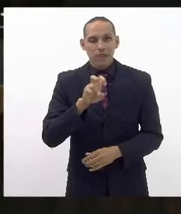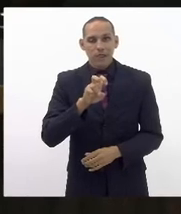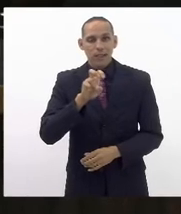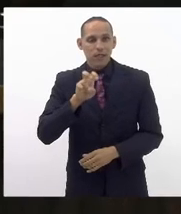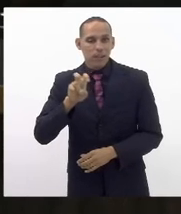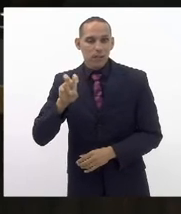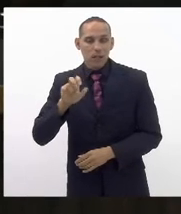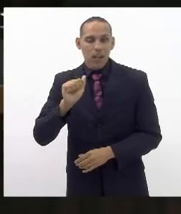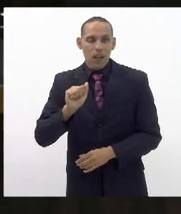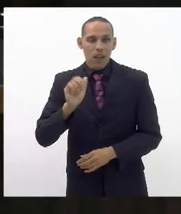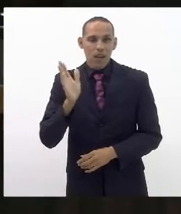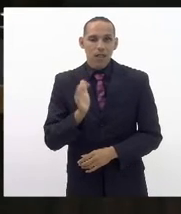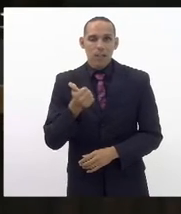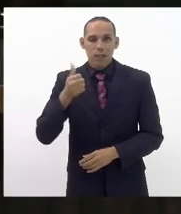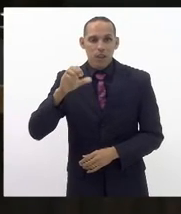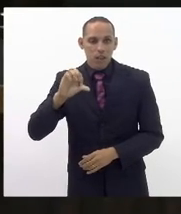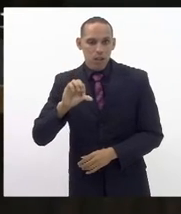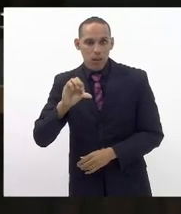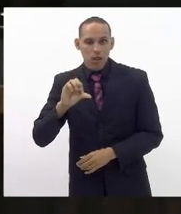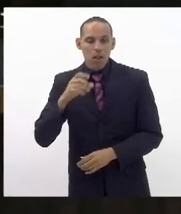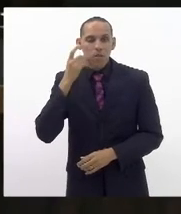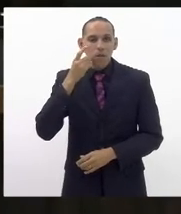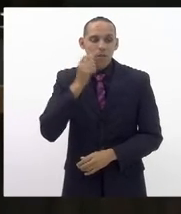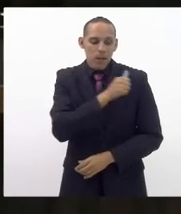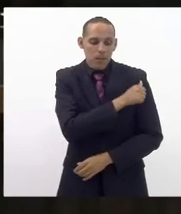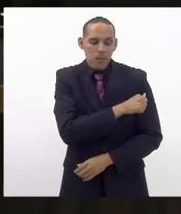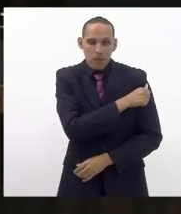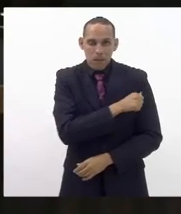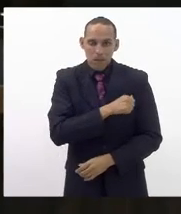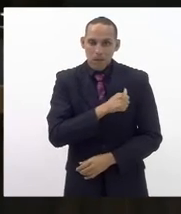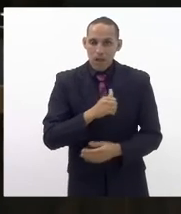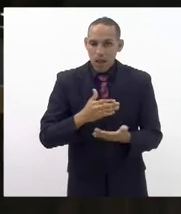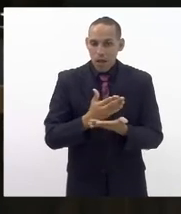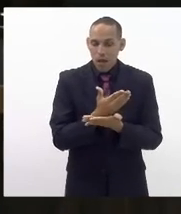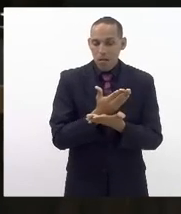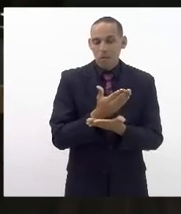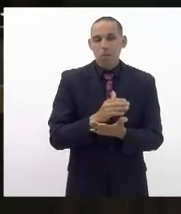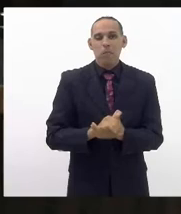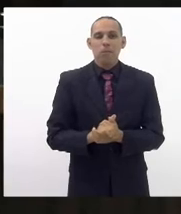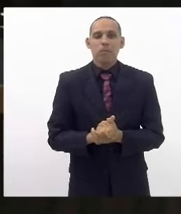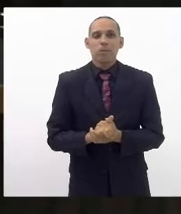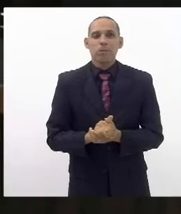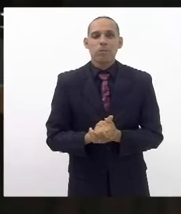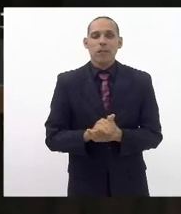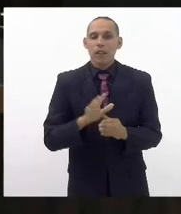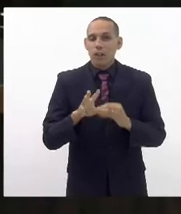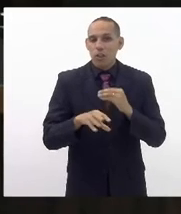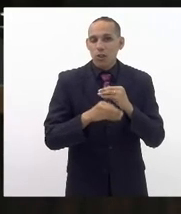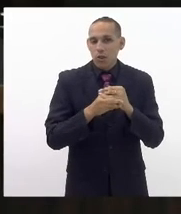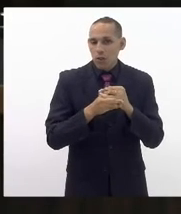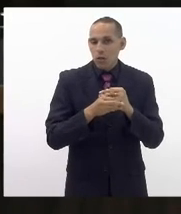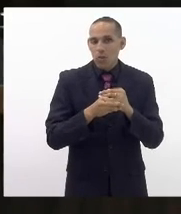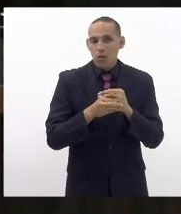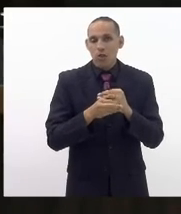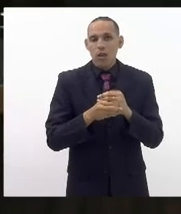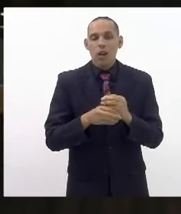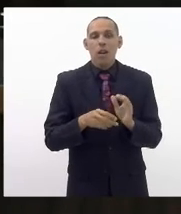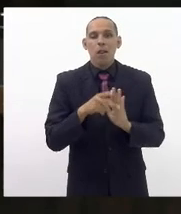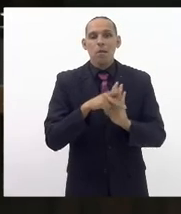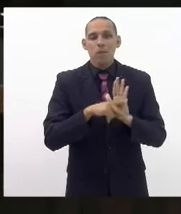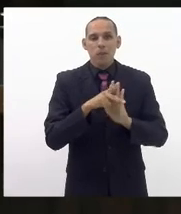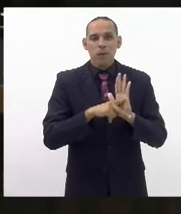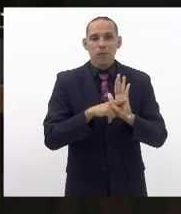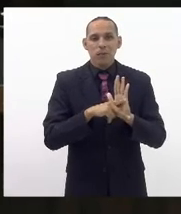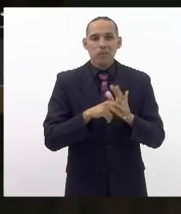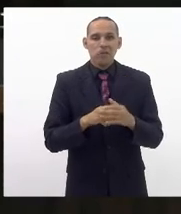1555A/2019 da deputada enfermeira Rejane. Senhores, que aprova, permaneça como estão. Aprovado. Há sobre a mesa inclusão na ordem do dia do projeto